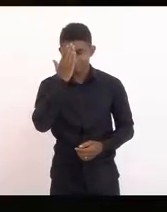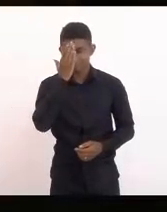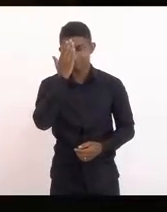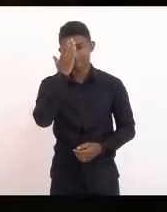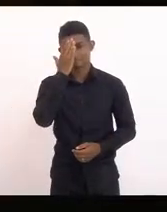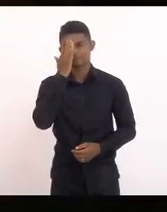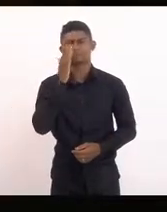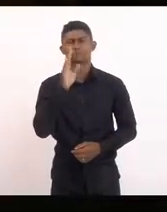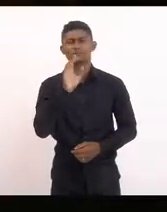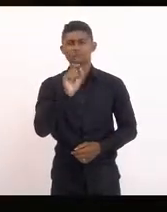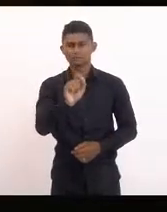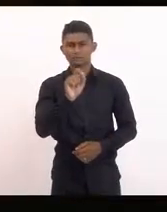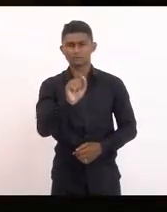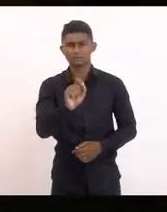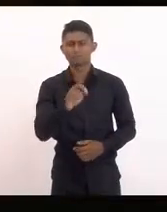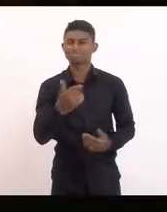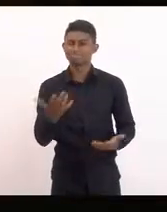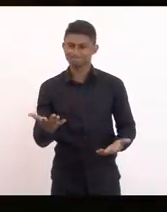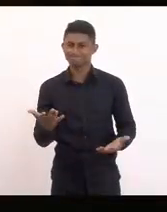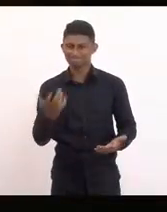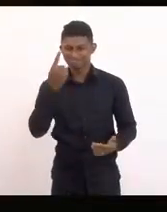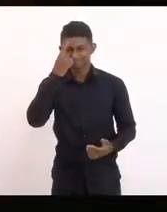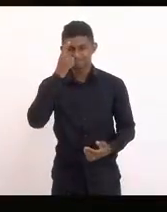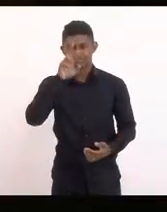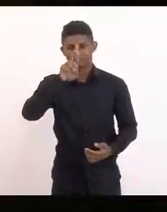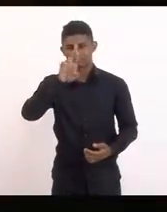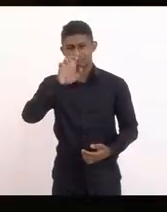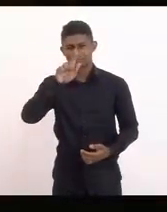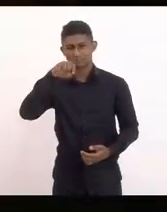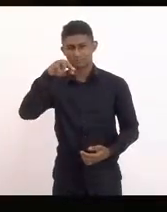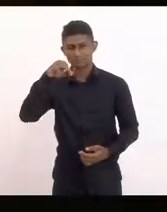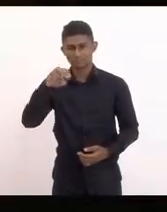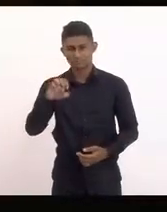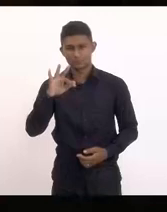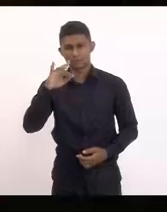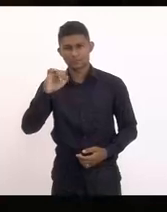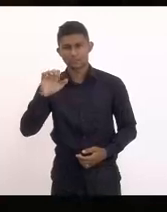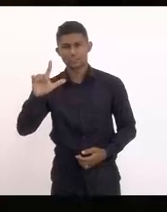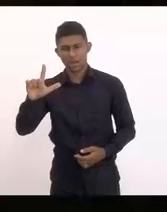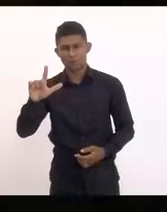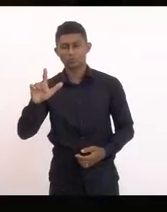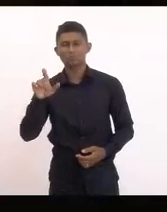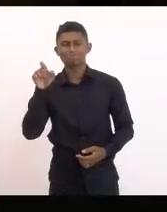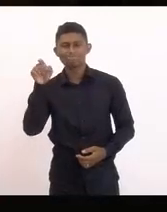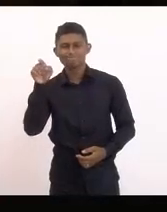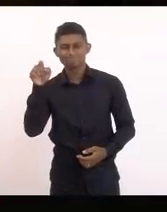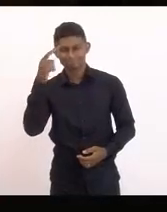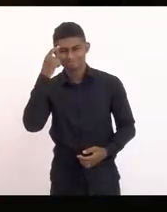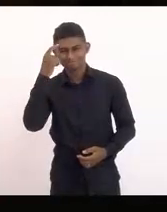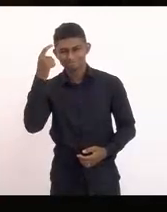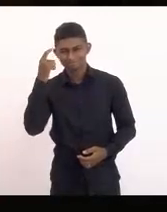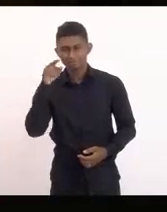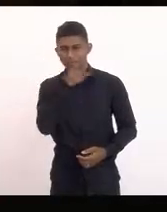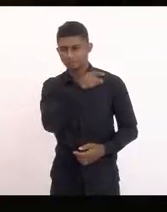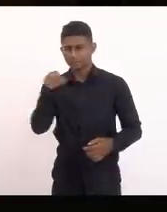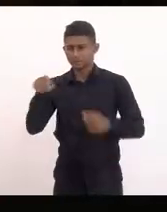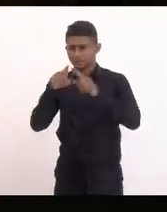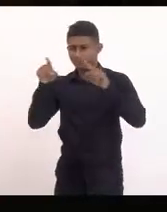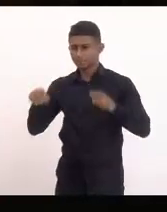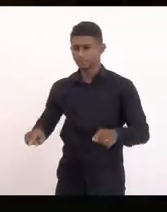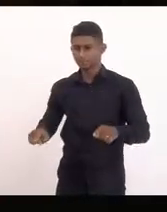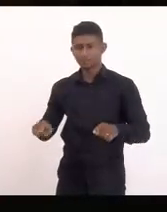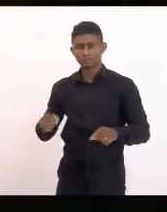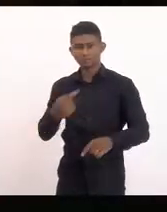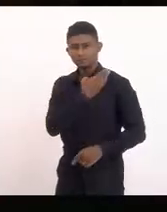sabemos, inclusive, que o regime de recuperação fiscal acabou com a possibilidade do servidor público